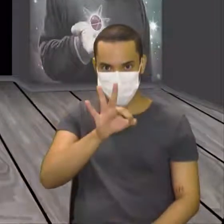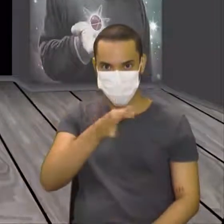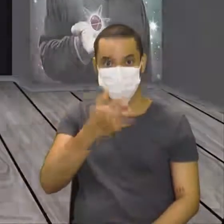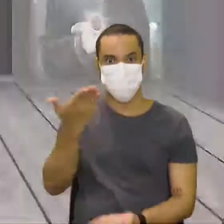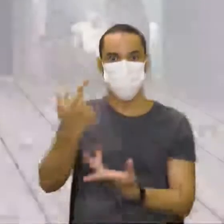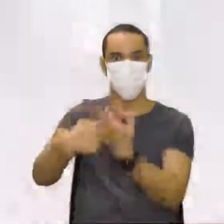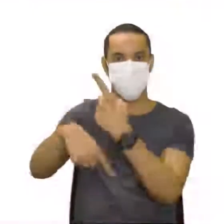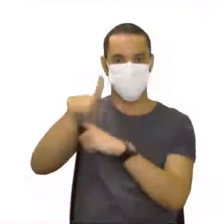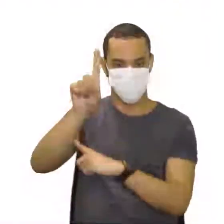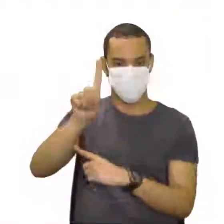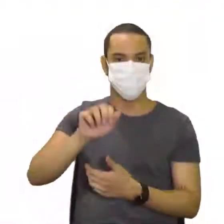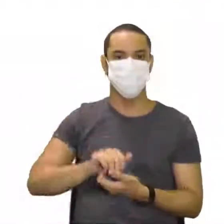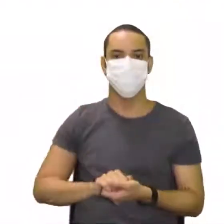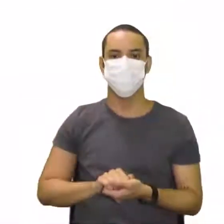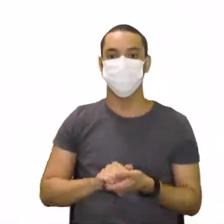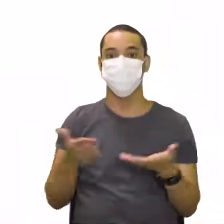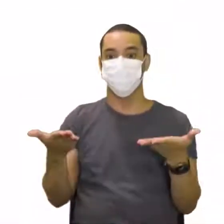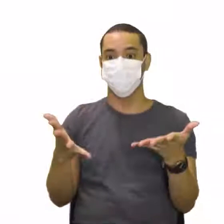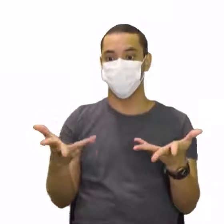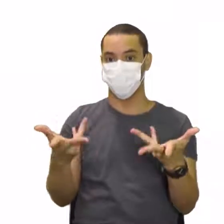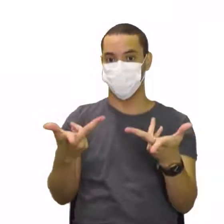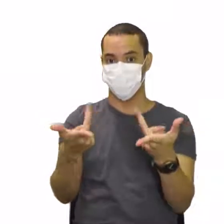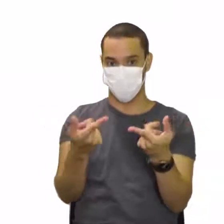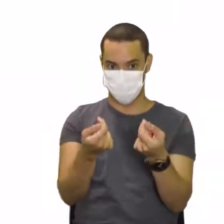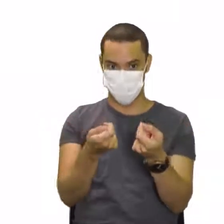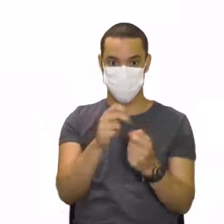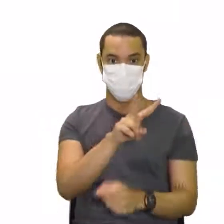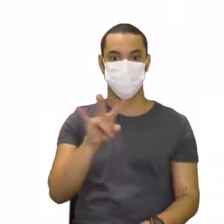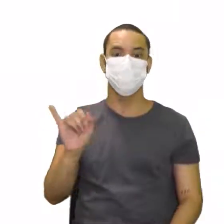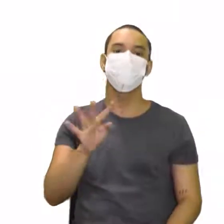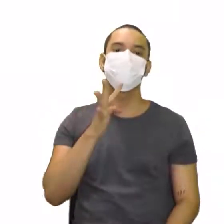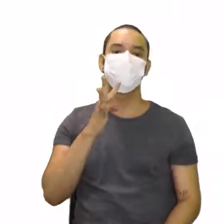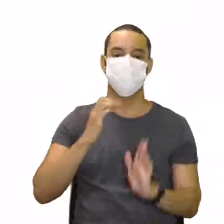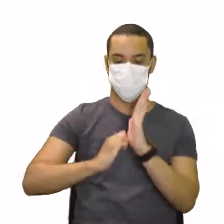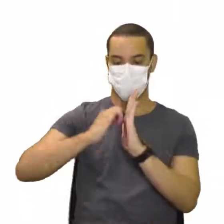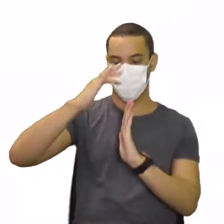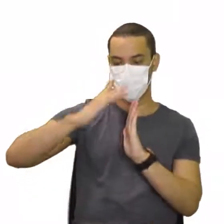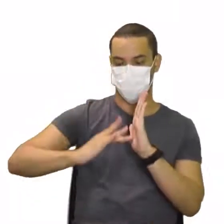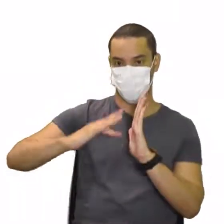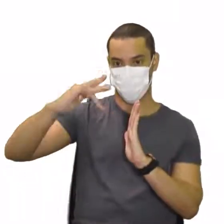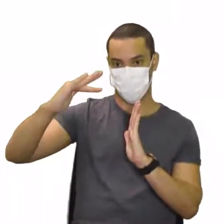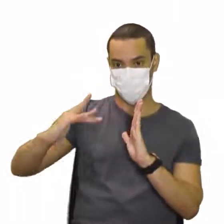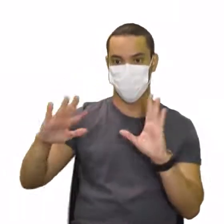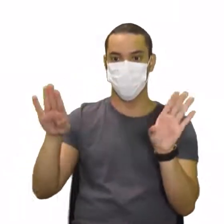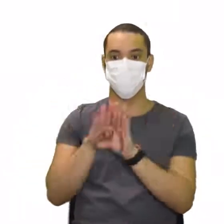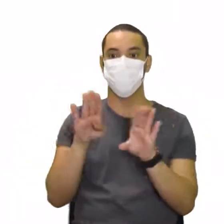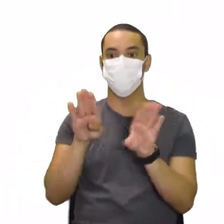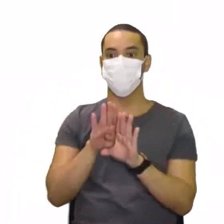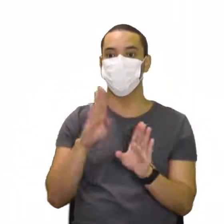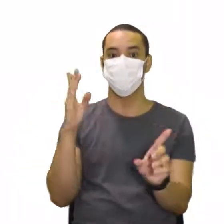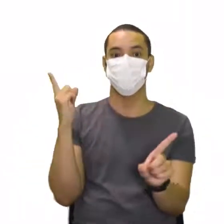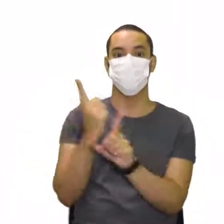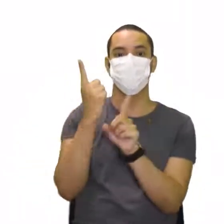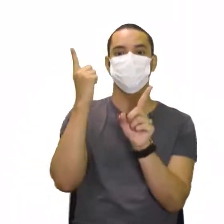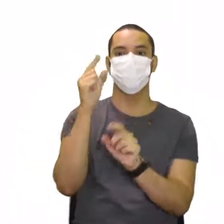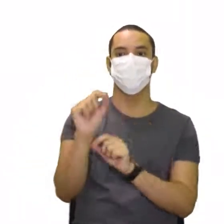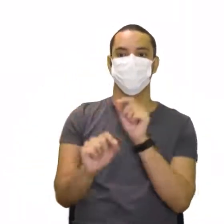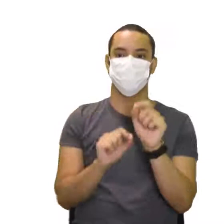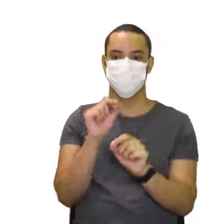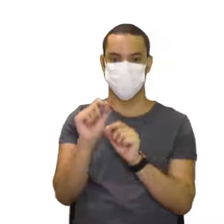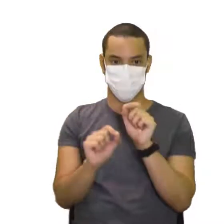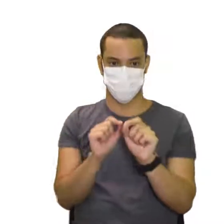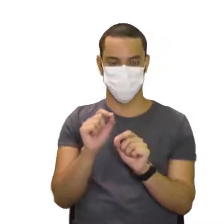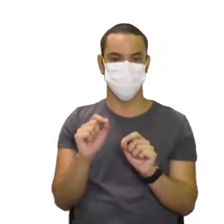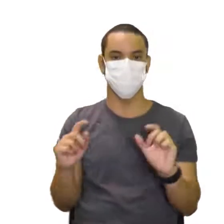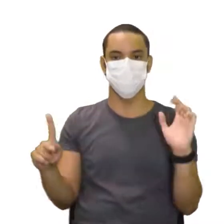olha só, e como habilidades ali a gente vai conhecer as ondas gravitacionais, o seu processo de descoberta, mas no que tange, pessoal, a